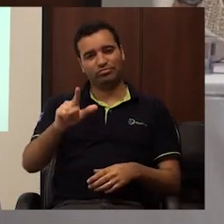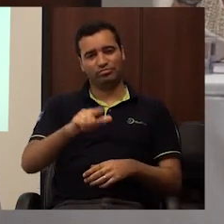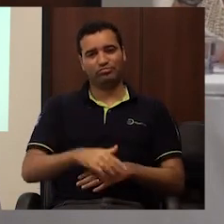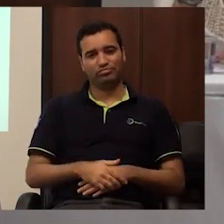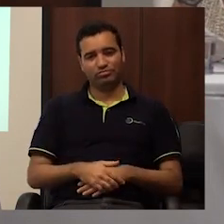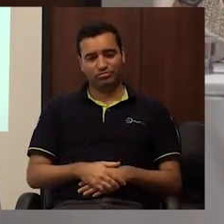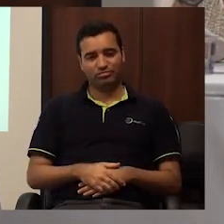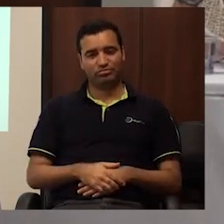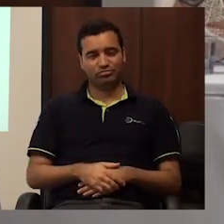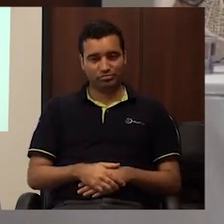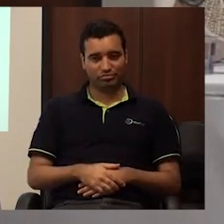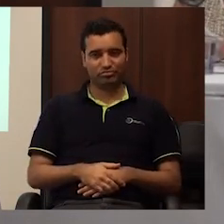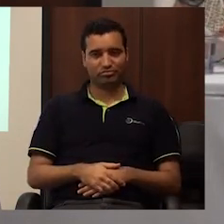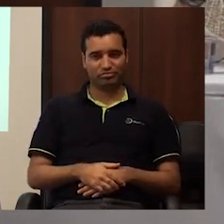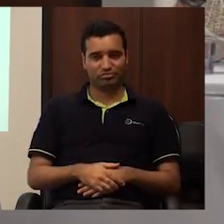pronto